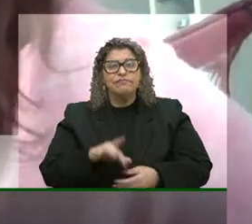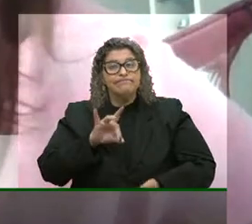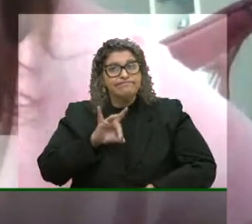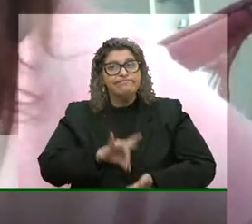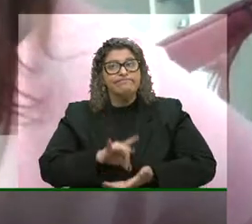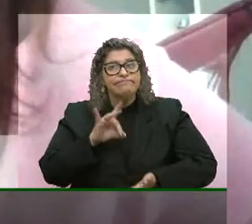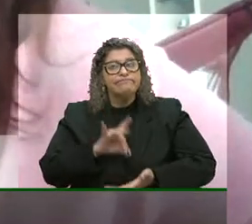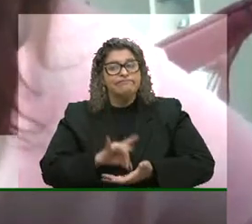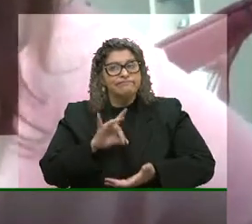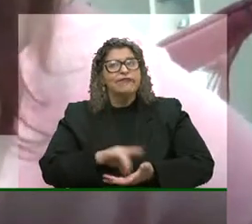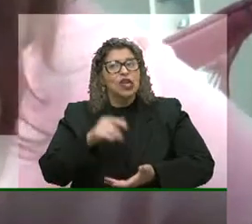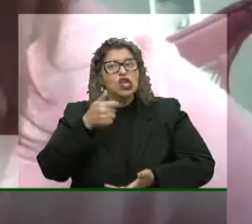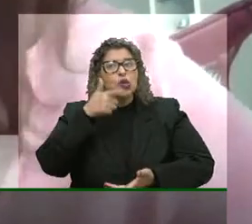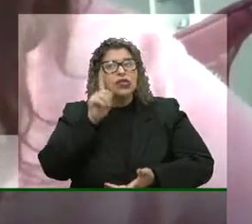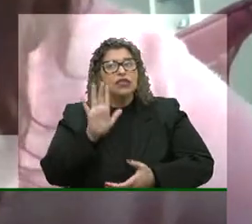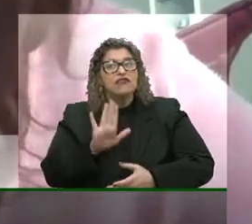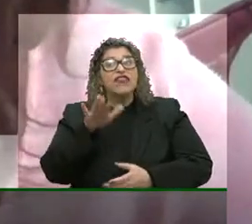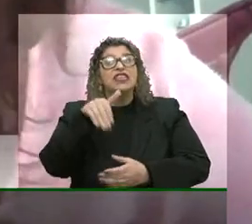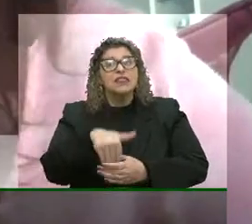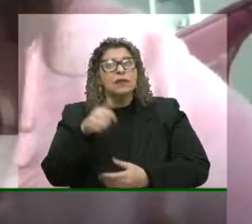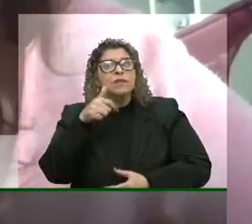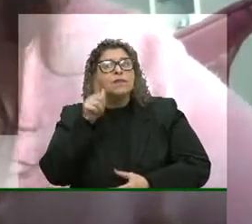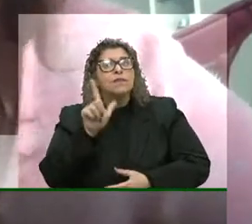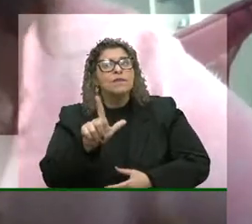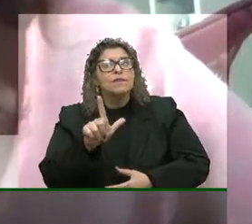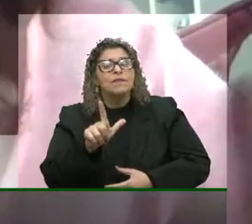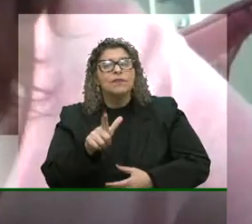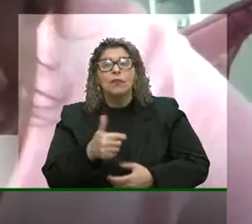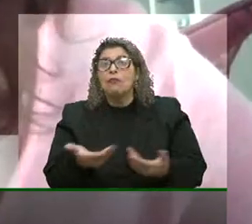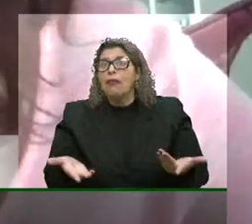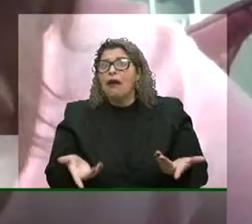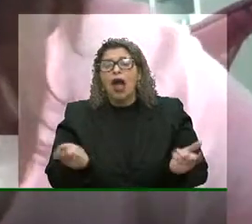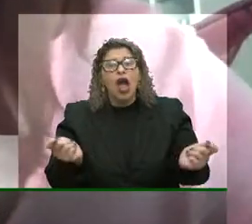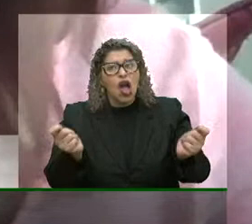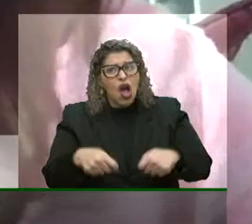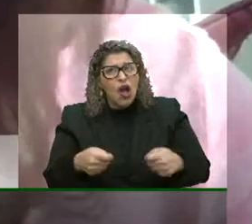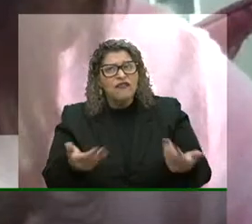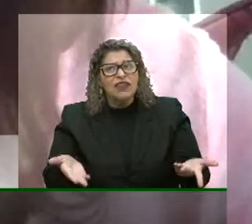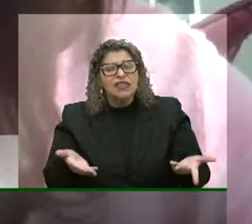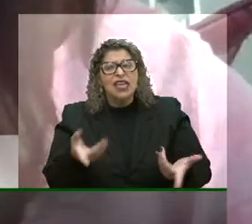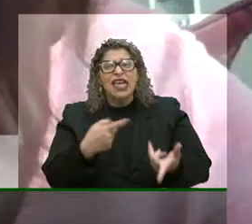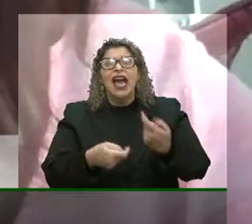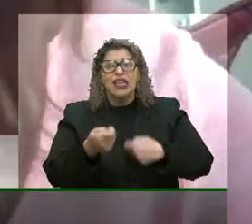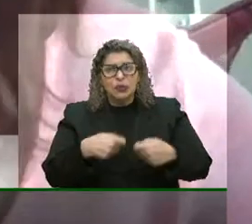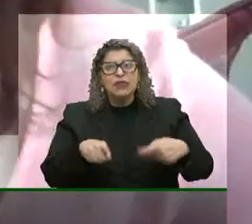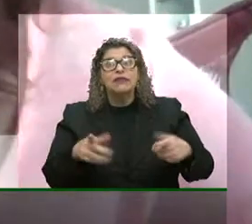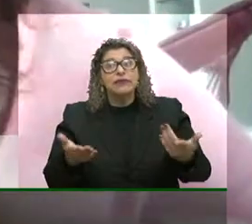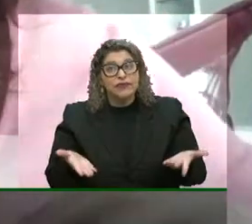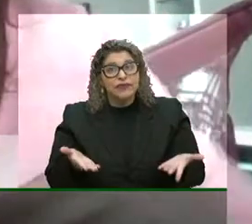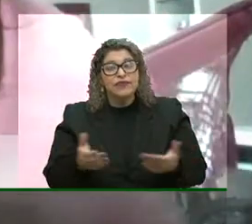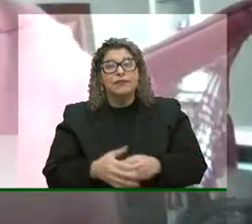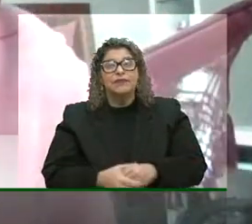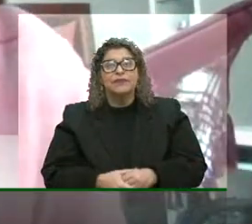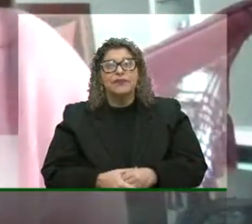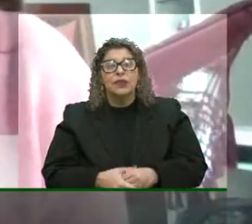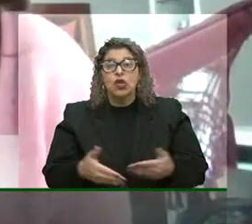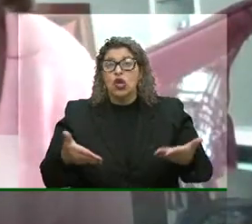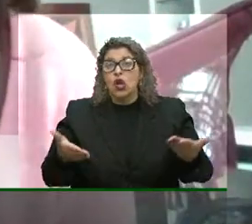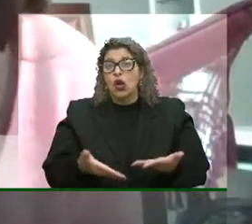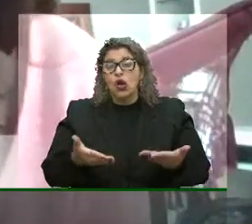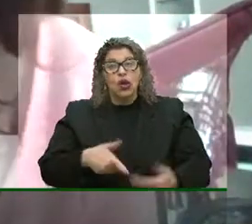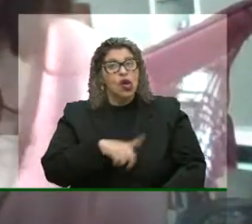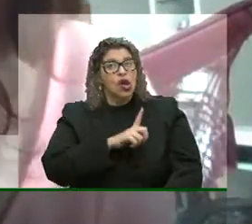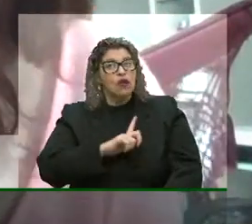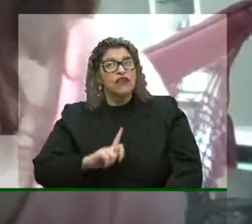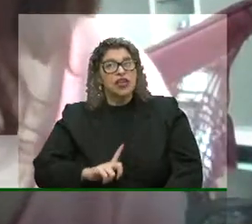afirmou e ganhou a eleição, dizendo que era um problema de incompetência ou competência administrativa. E hoje o